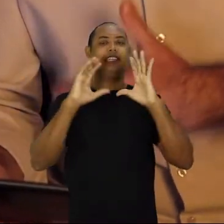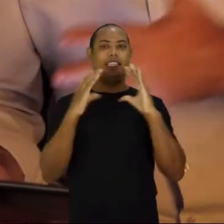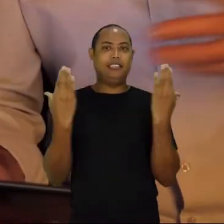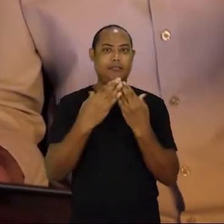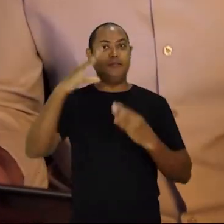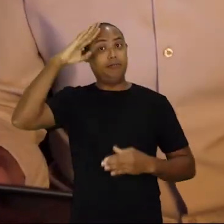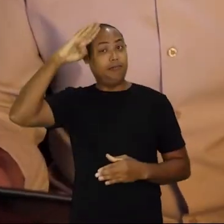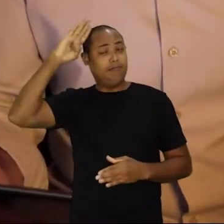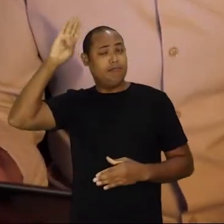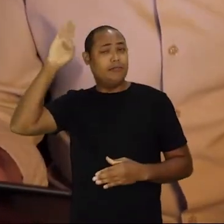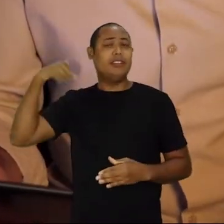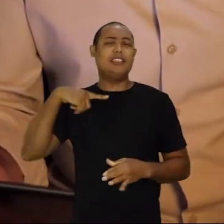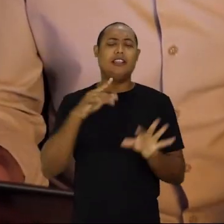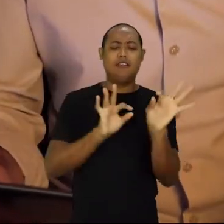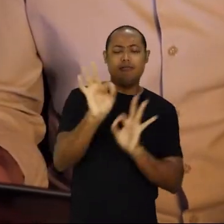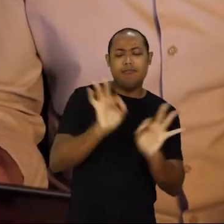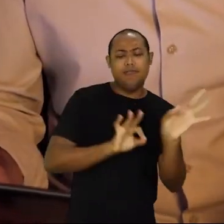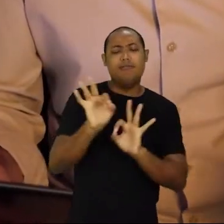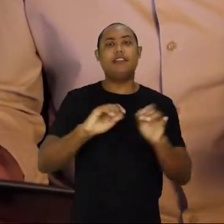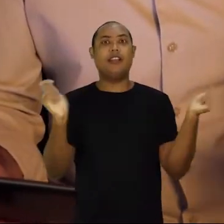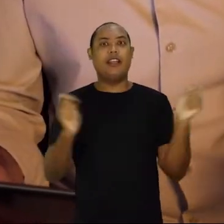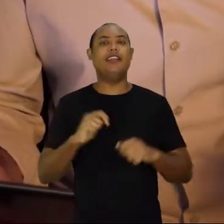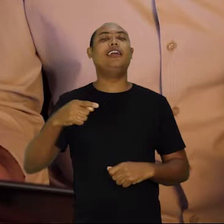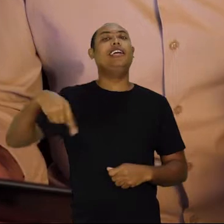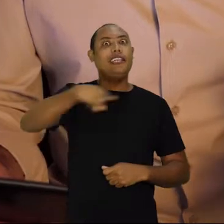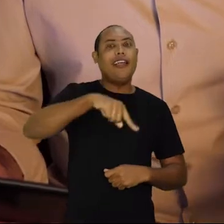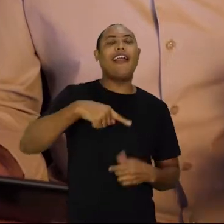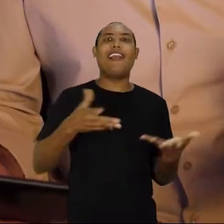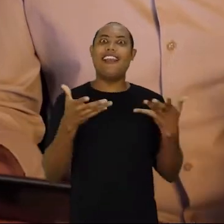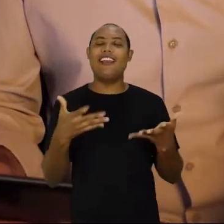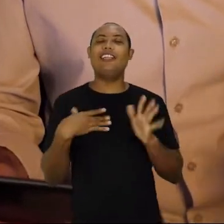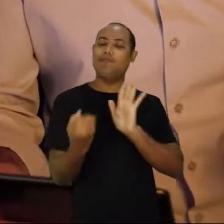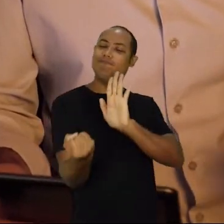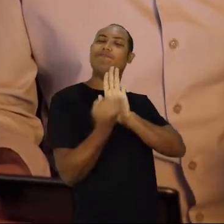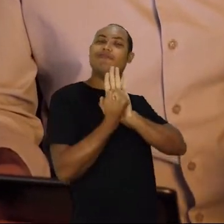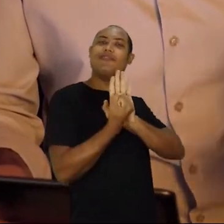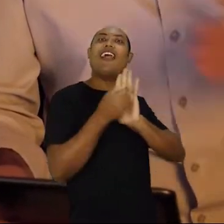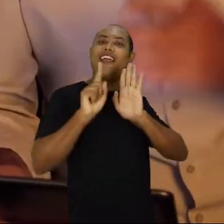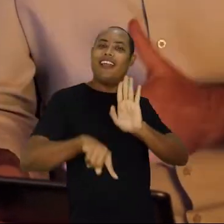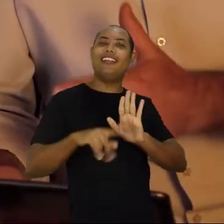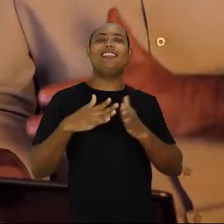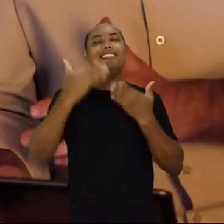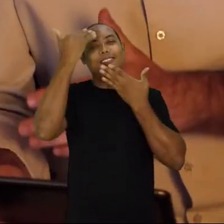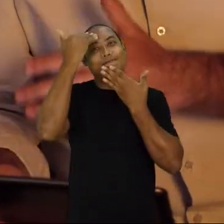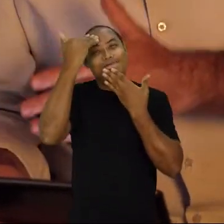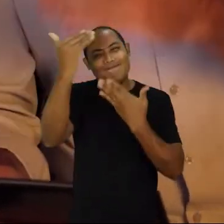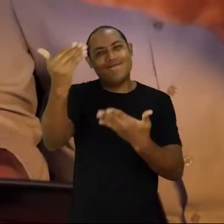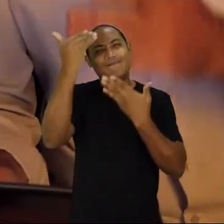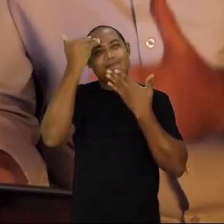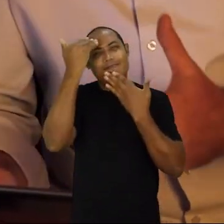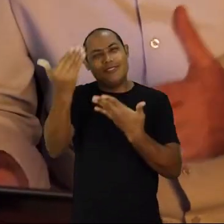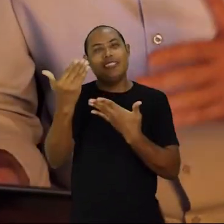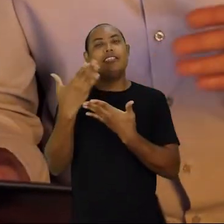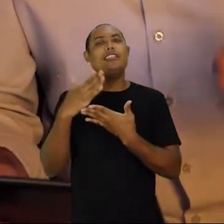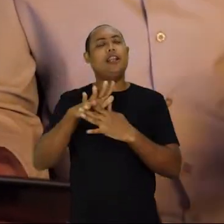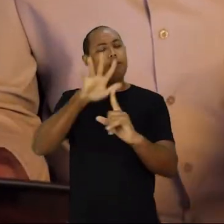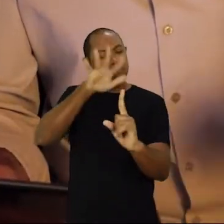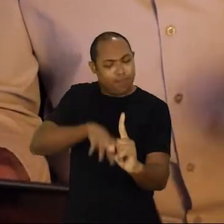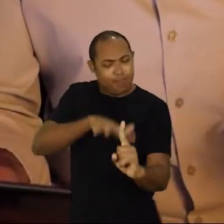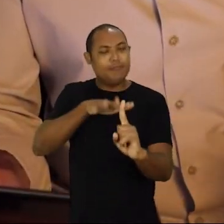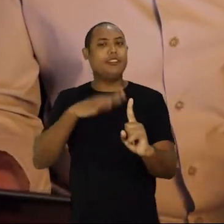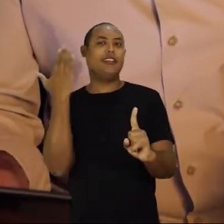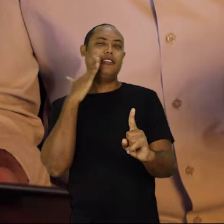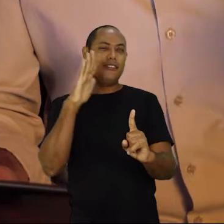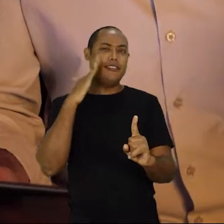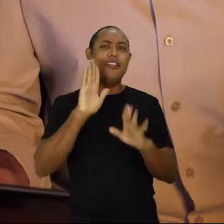um esforço gigantesco que a comunidade acadêmica da UFRB fez, de modo que gostaria aqui de registrar os